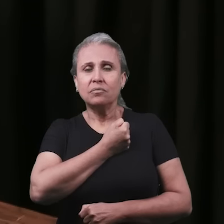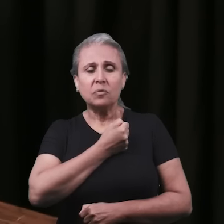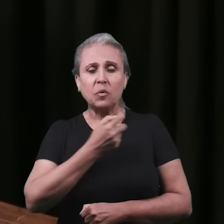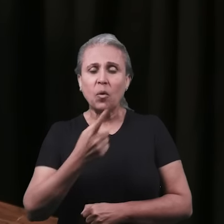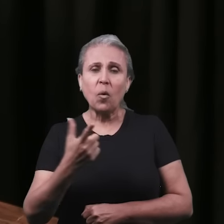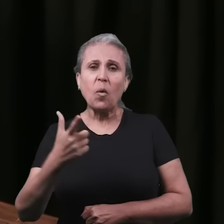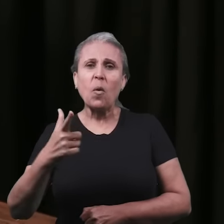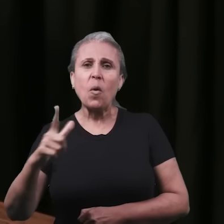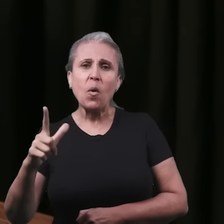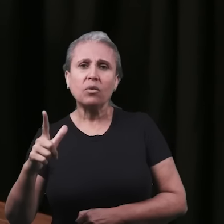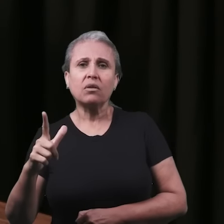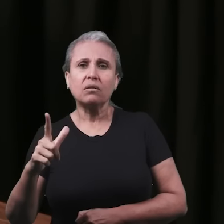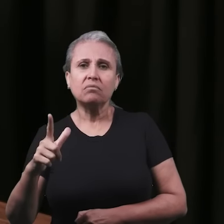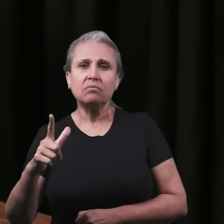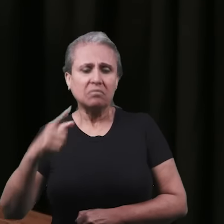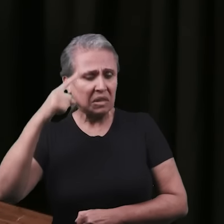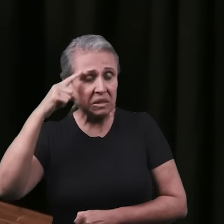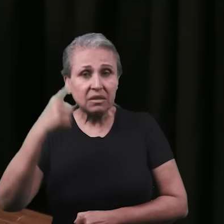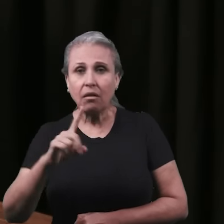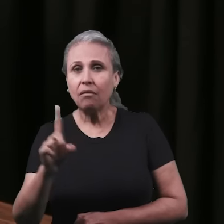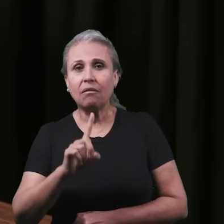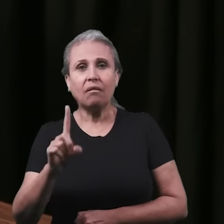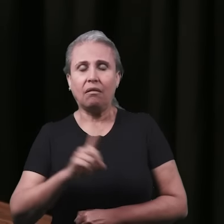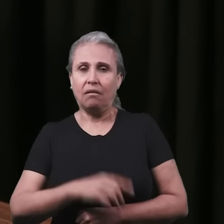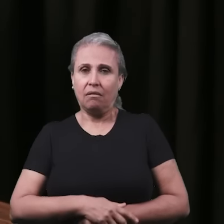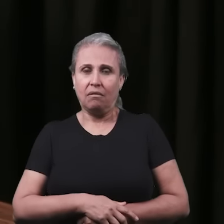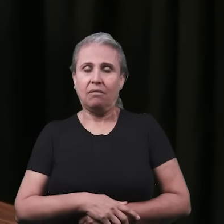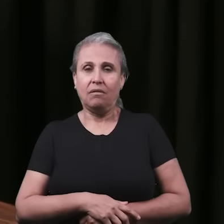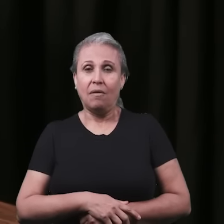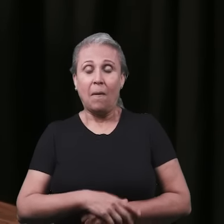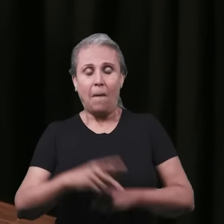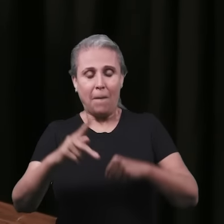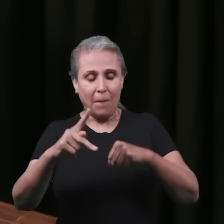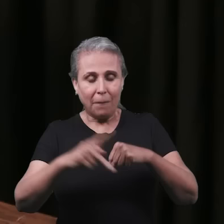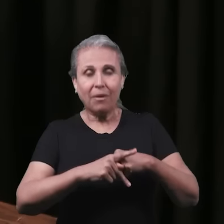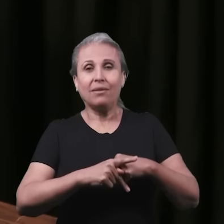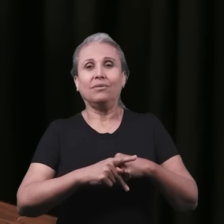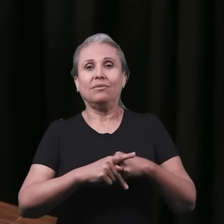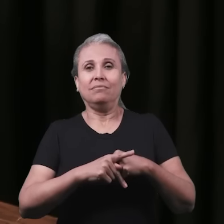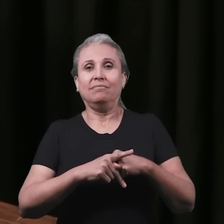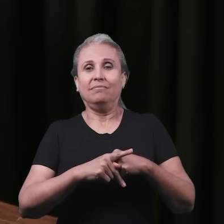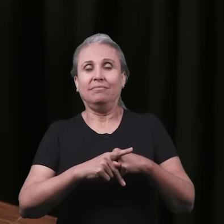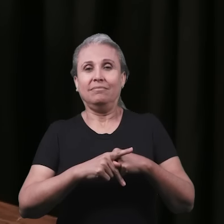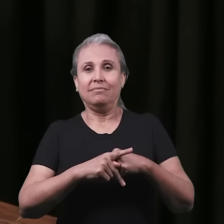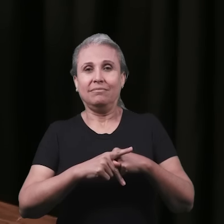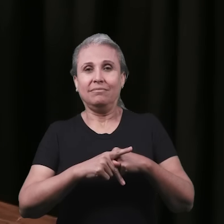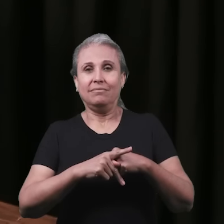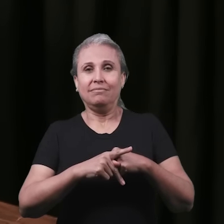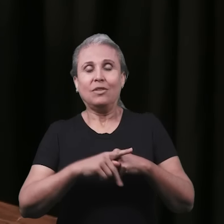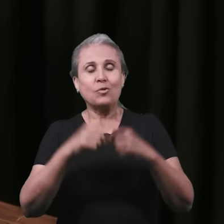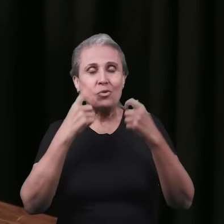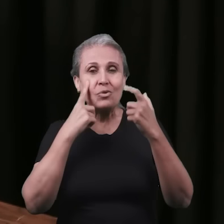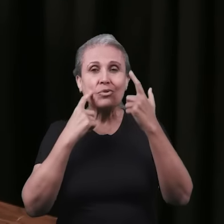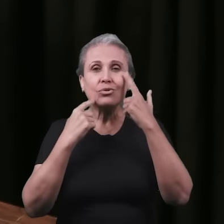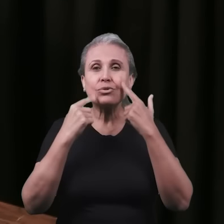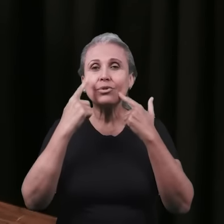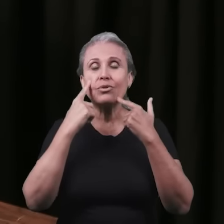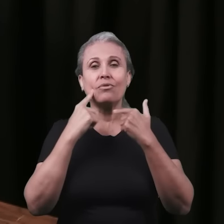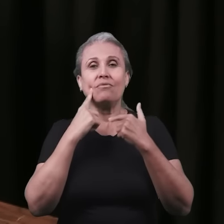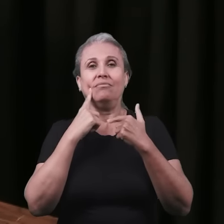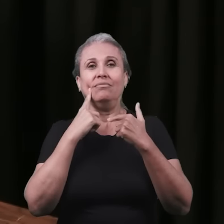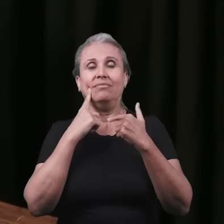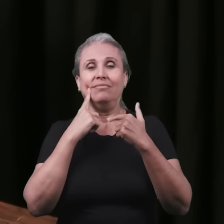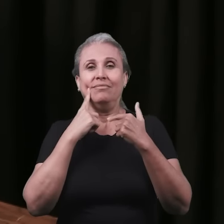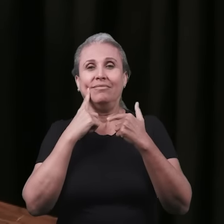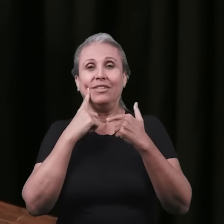para apresentar a sua dor. A palavra fala que Pedro encontrou, Jesus o encontrou chorando, né? E o restaurou com